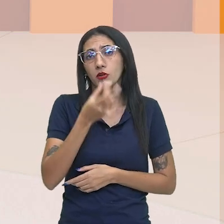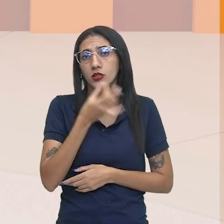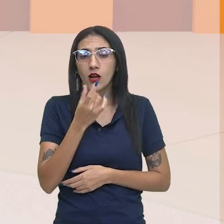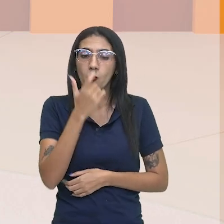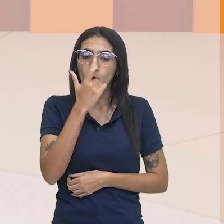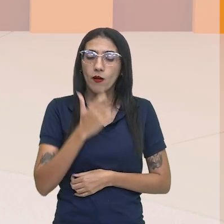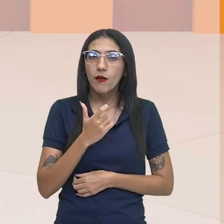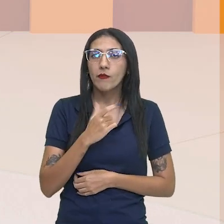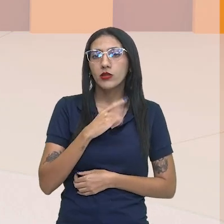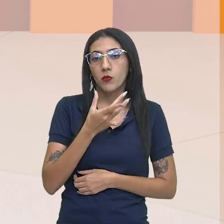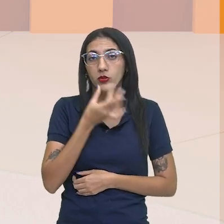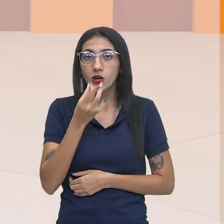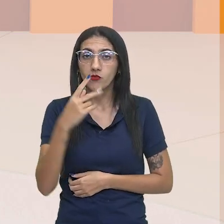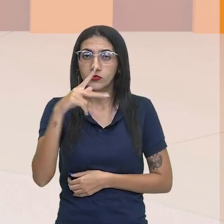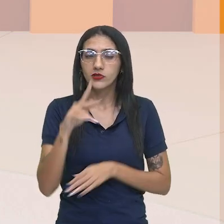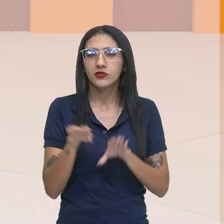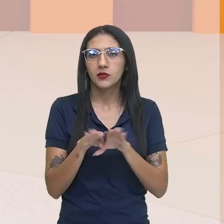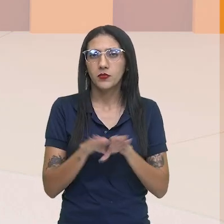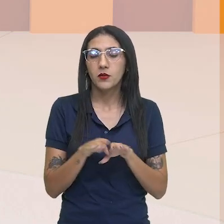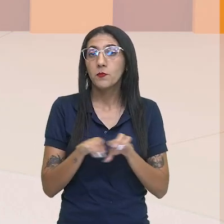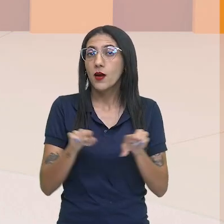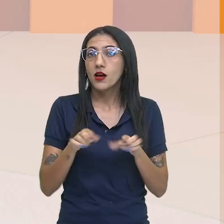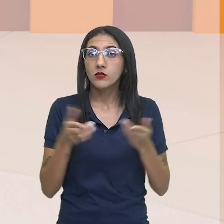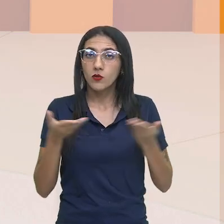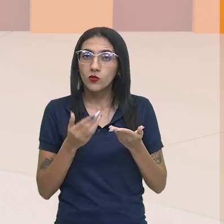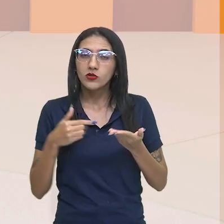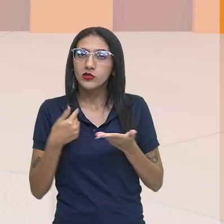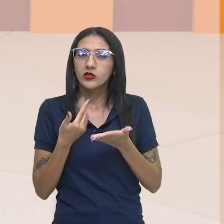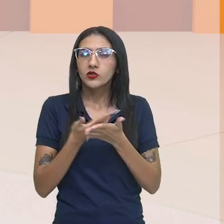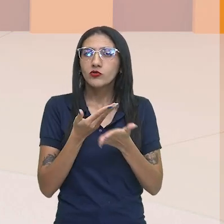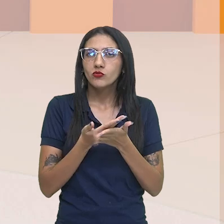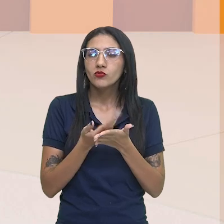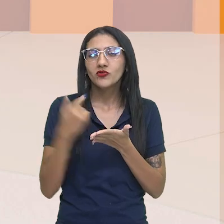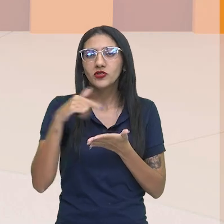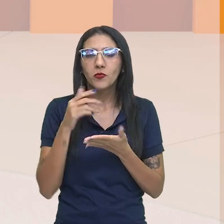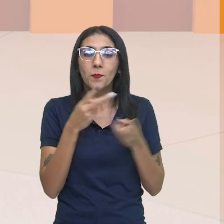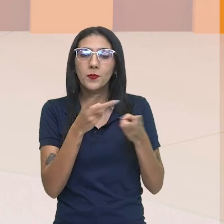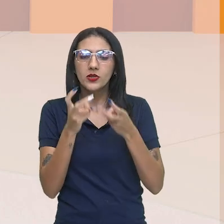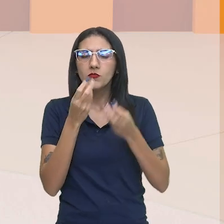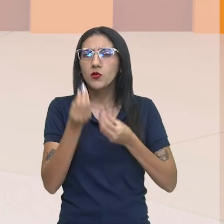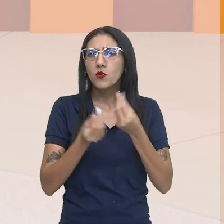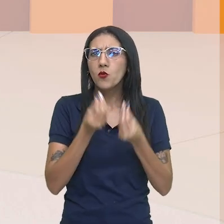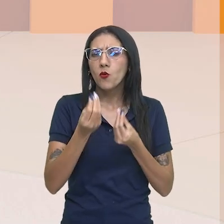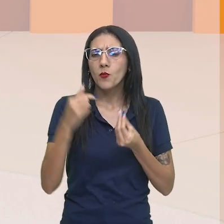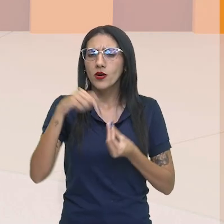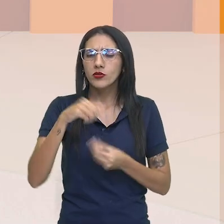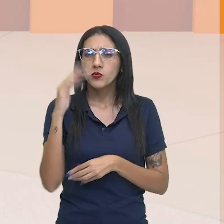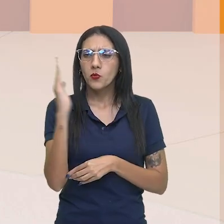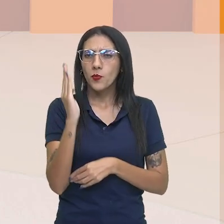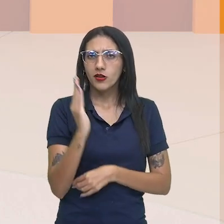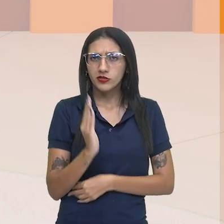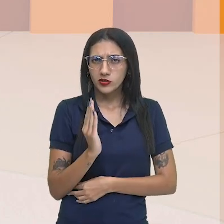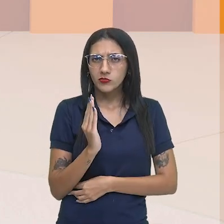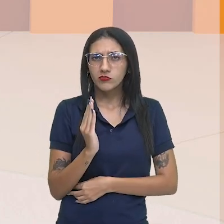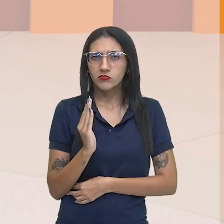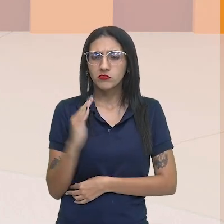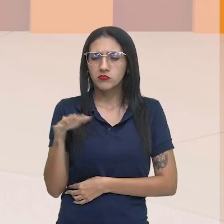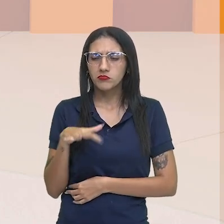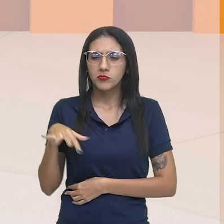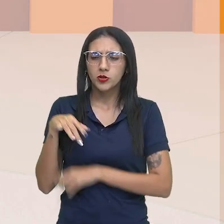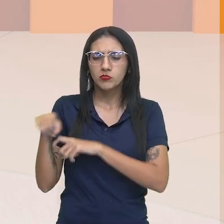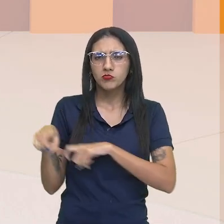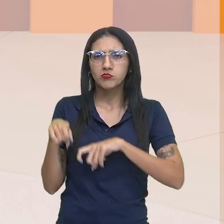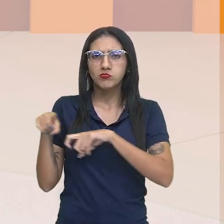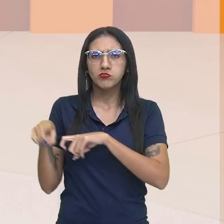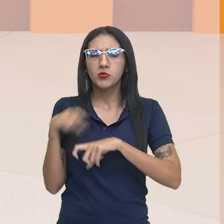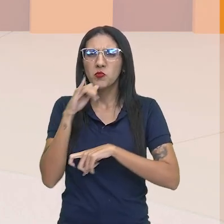vai observar nessa aula aqui como que isso foi evoluindo no Brasil, né? O mundo rural brasileiro não é necessariamente